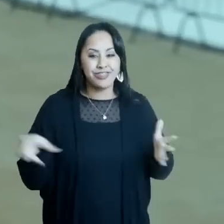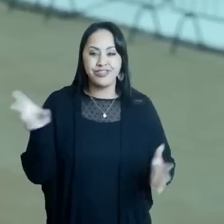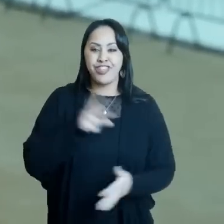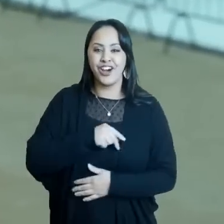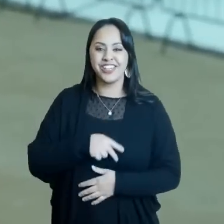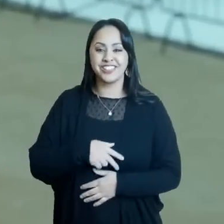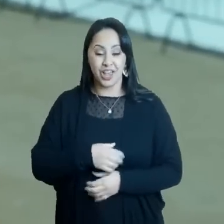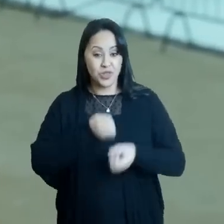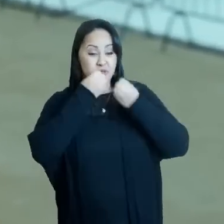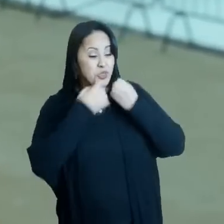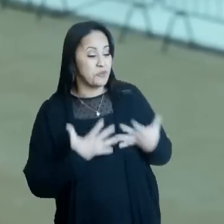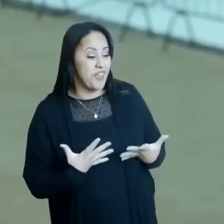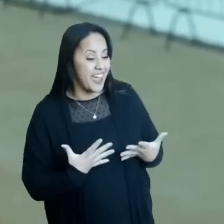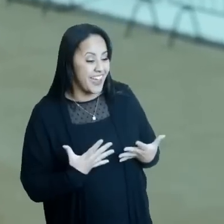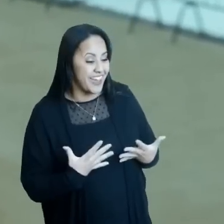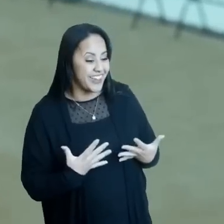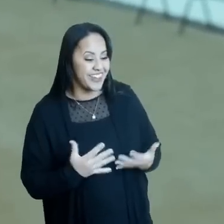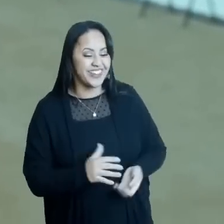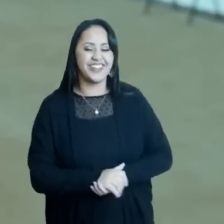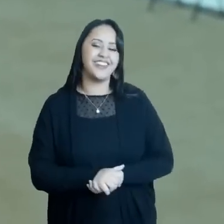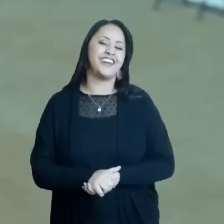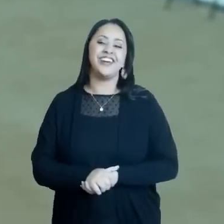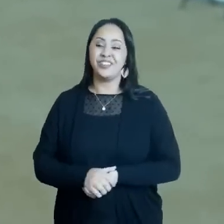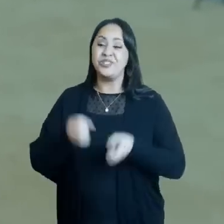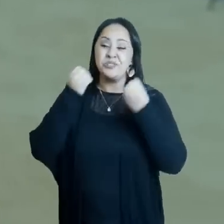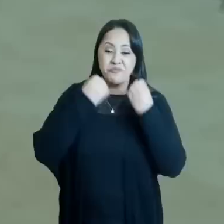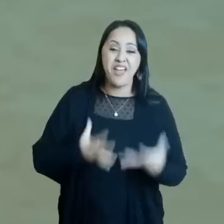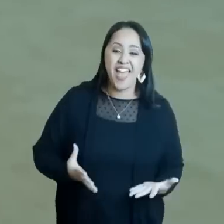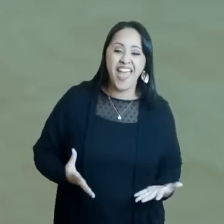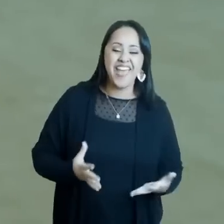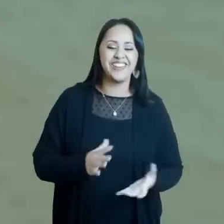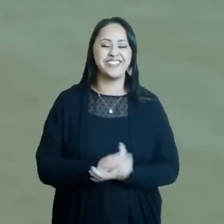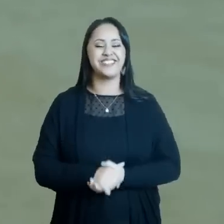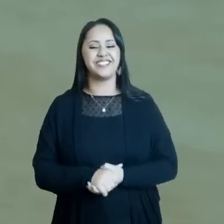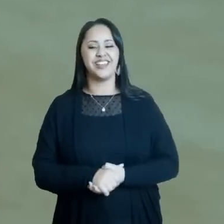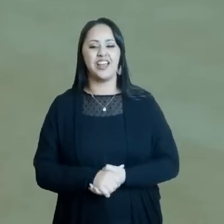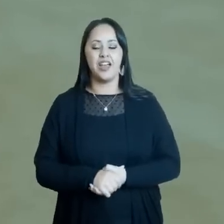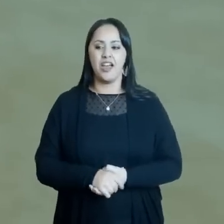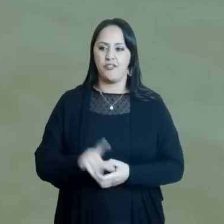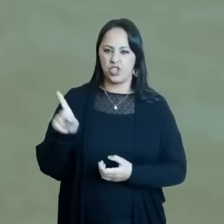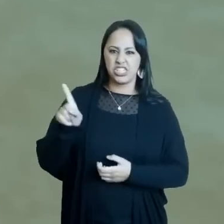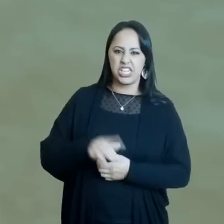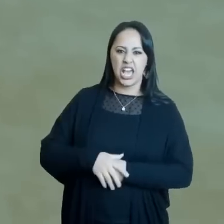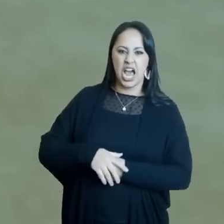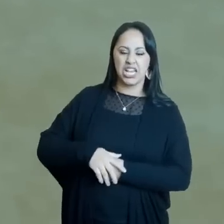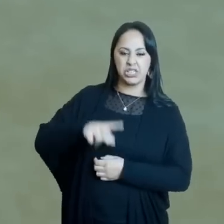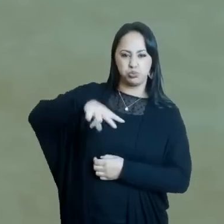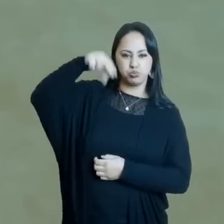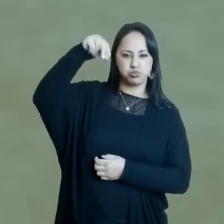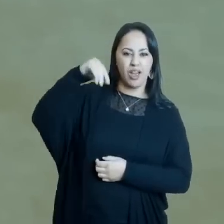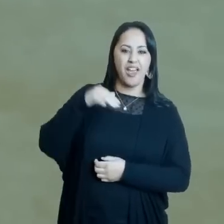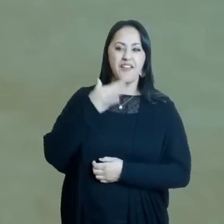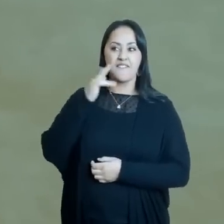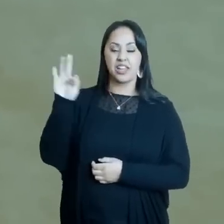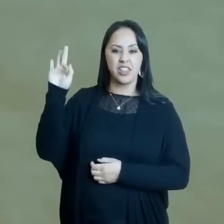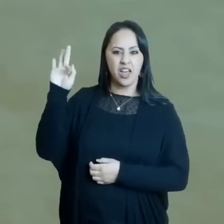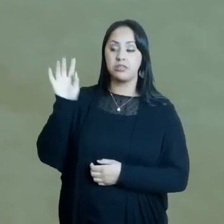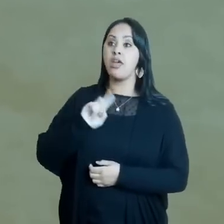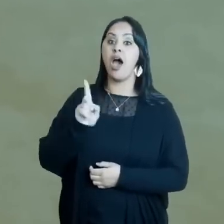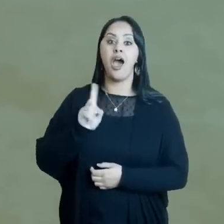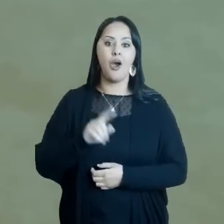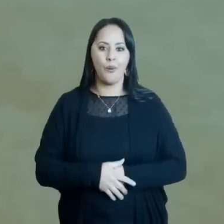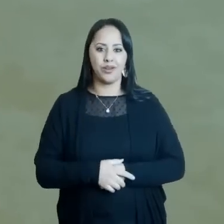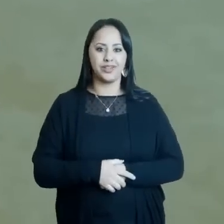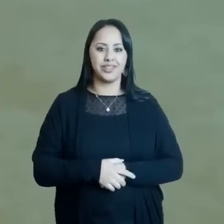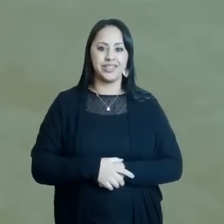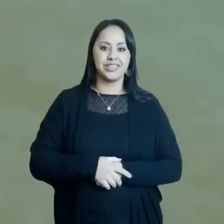Eita, como você tá, amado? Tudo bem, e você, querido? Tá em Londres, né? Tô aqui na Inglaterra. Acabei de